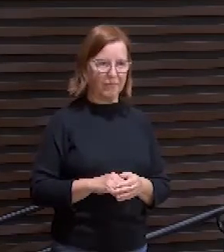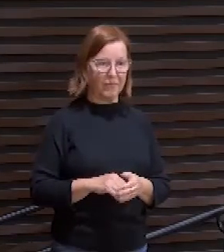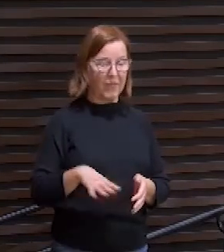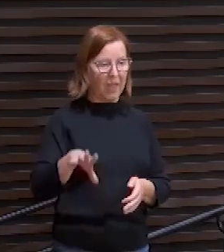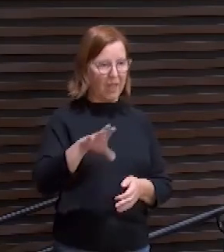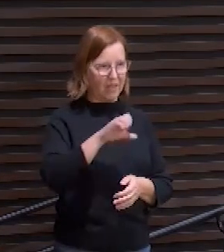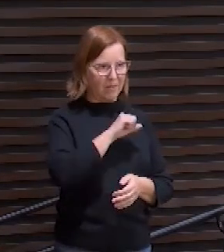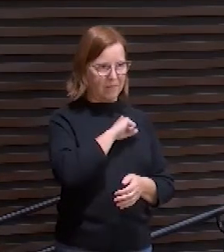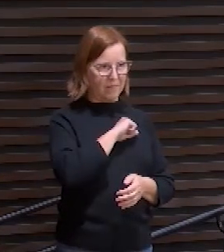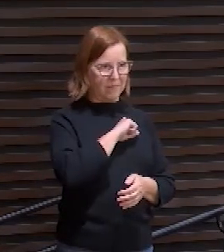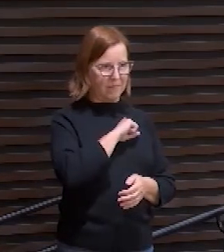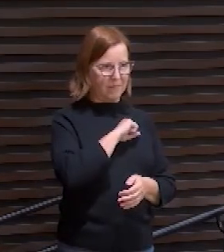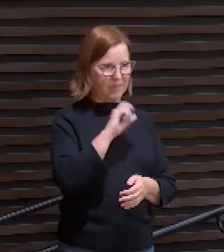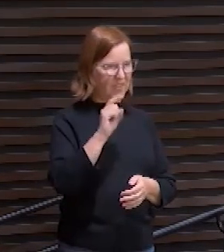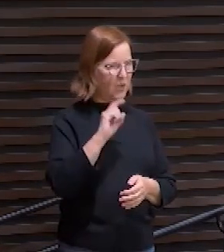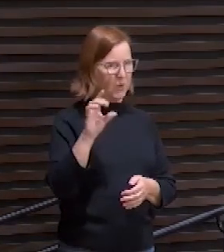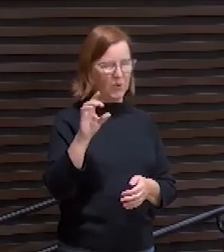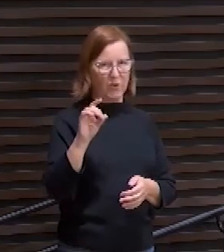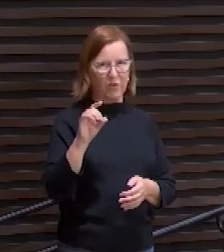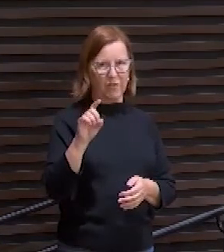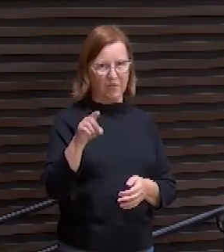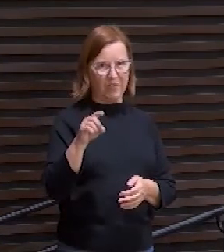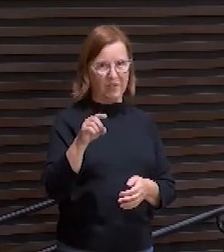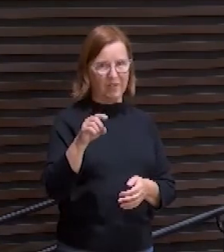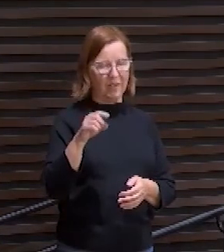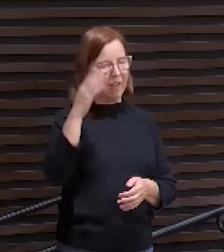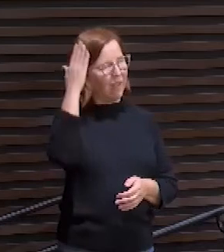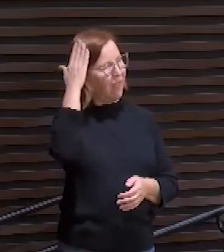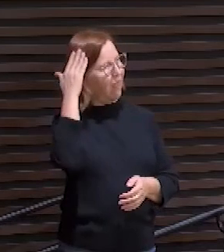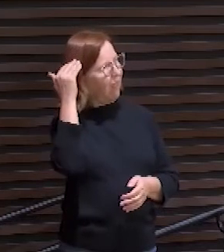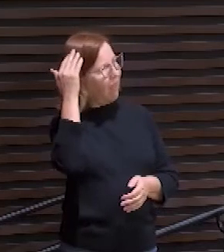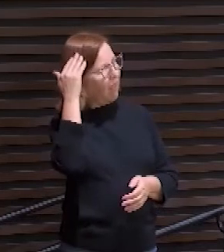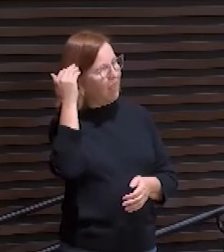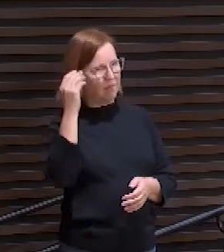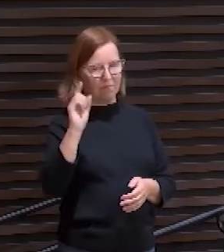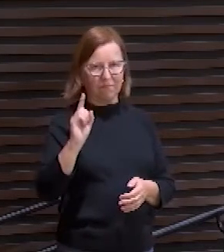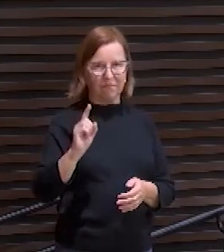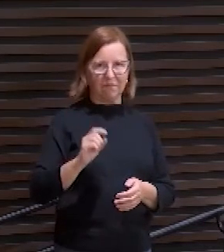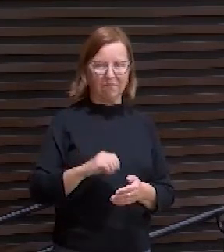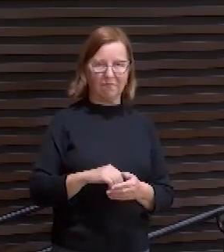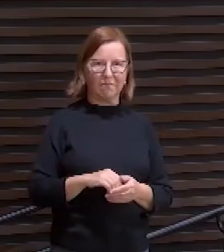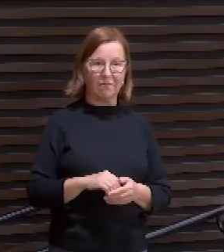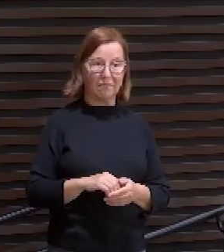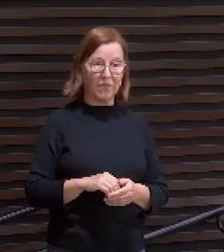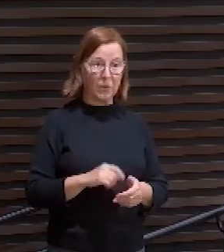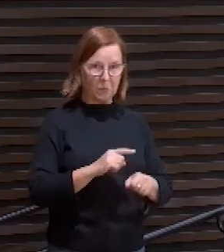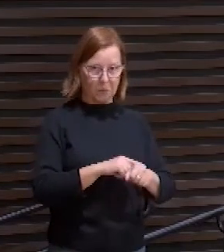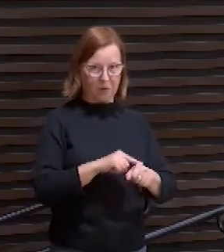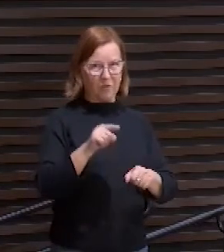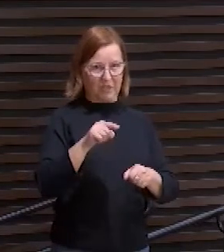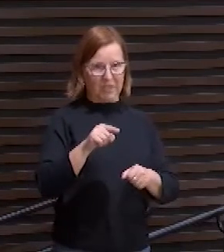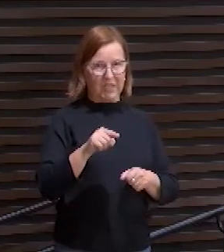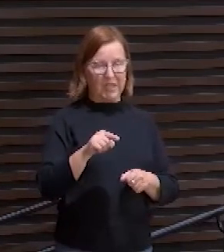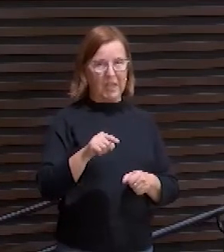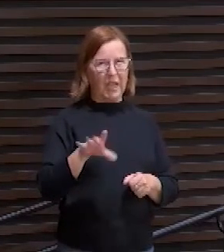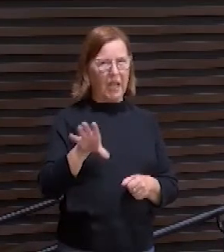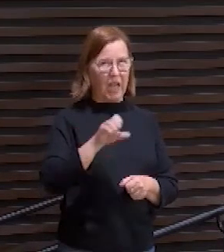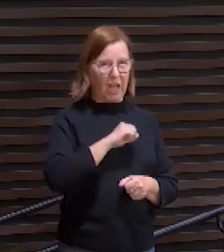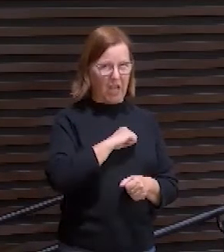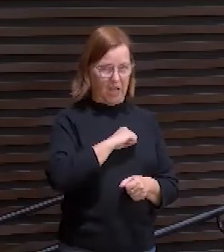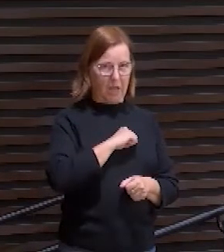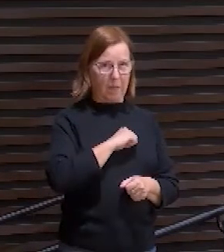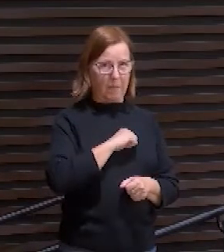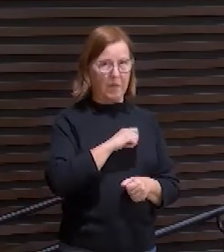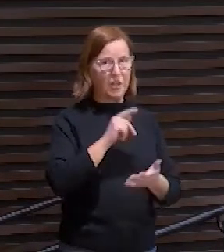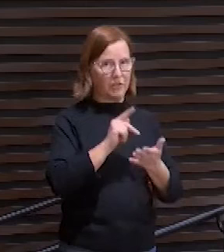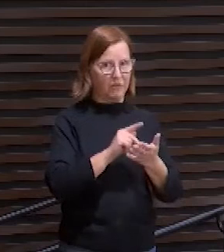Amar não é apenas você passar a mão na cabeça. Quando você ama um irmão, você o confronta